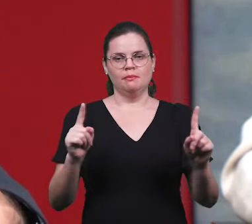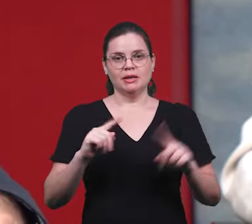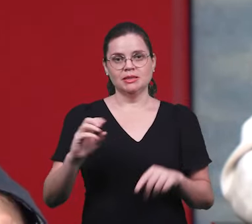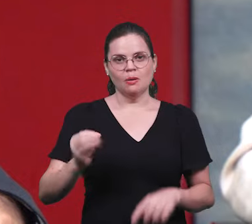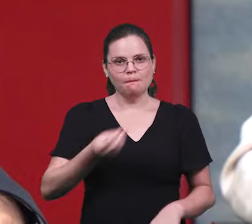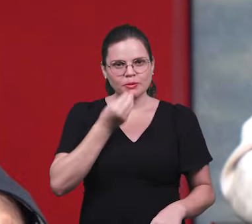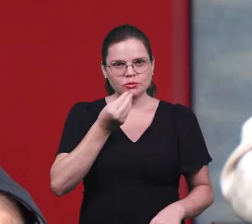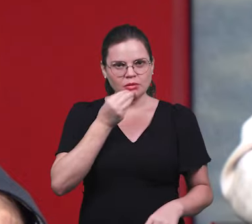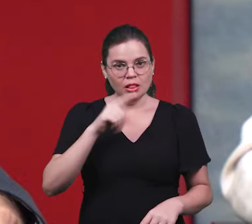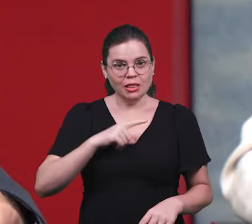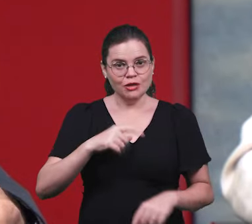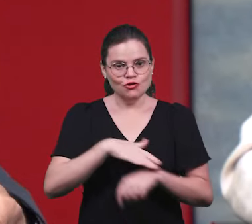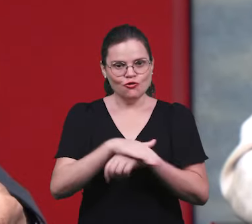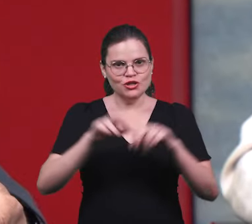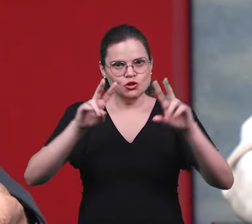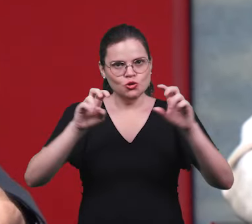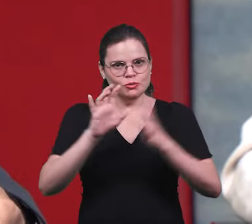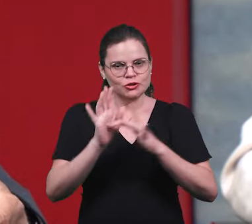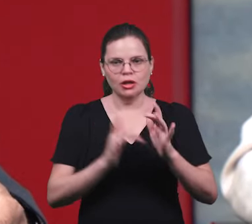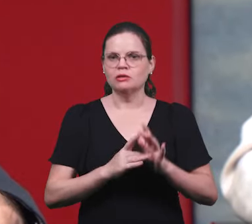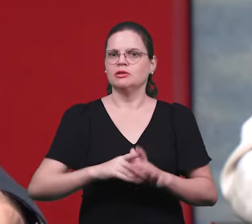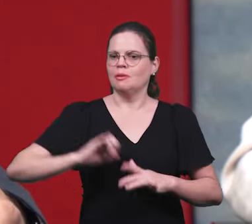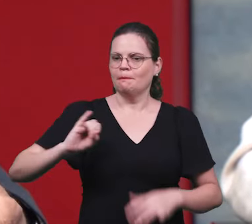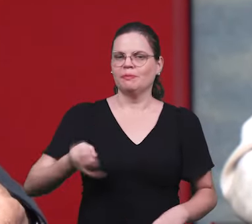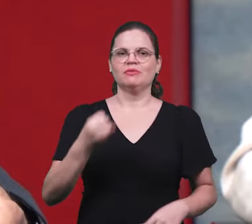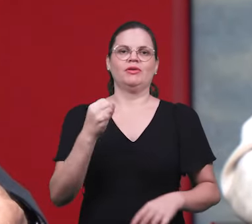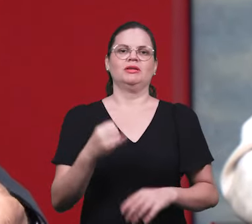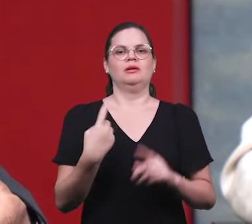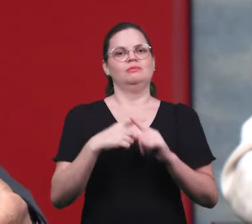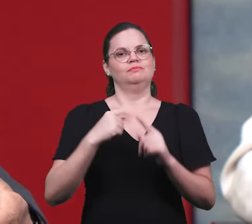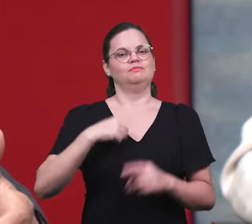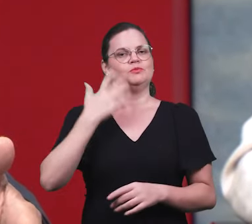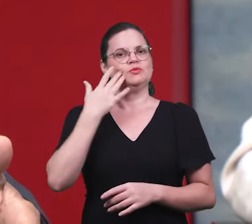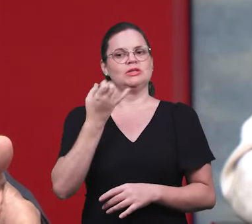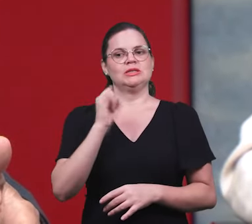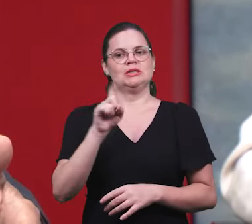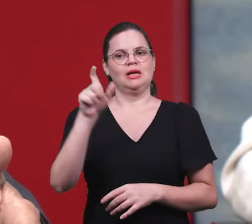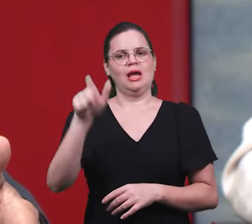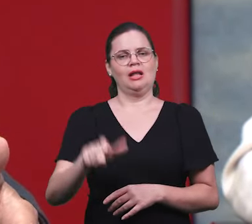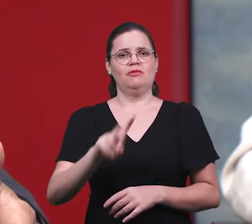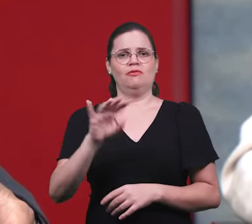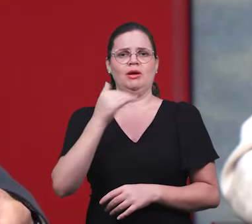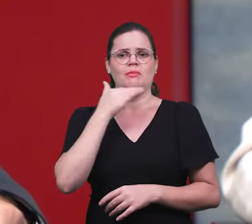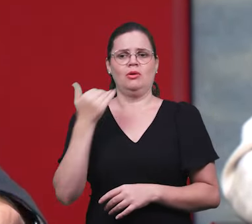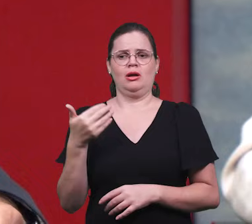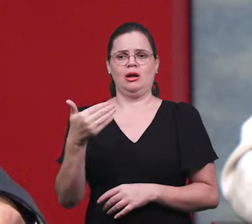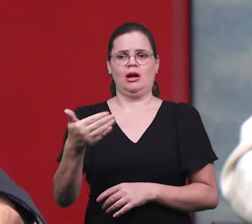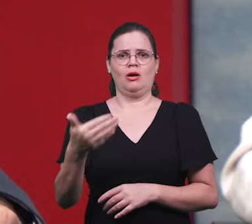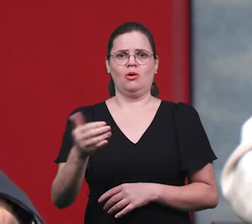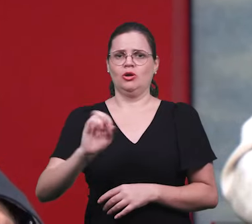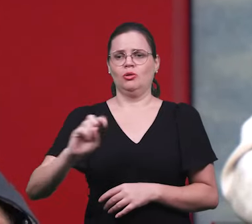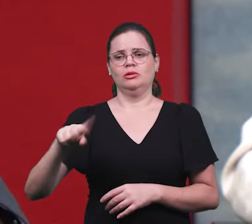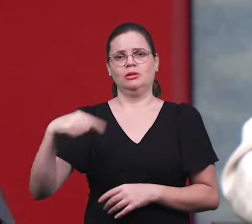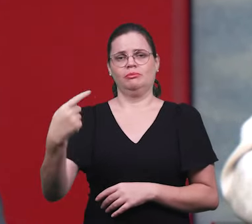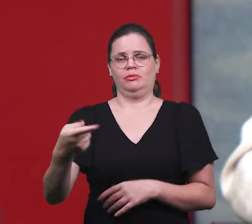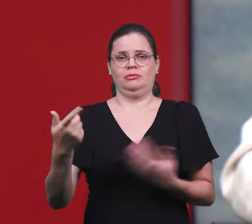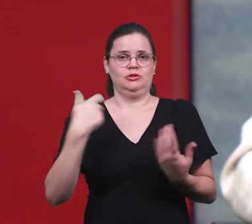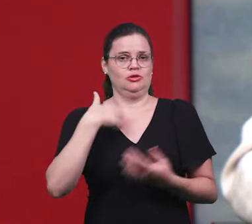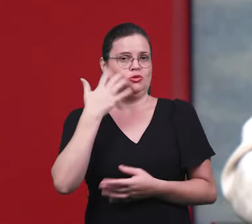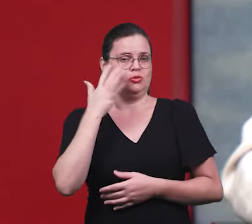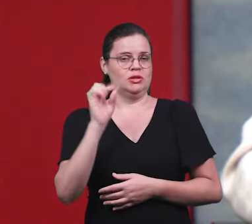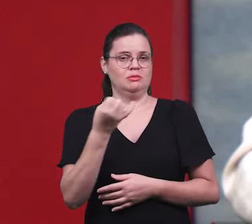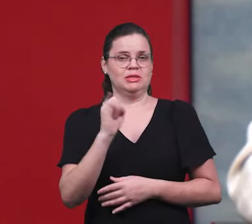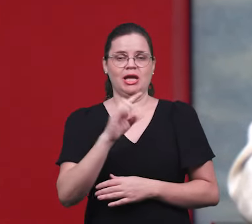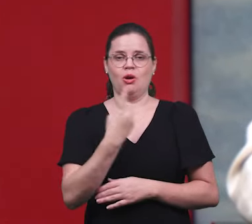a oportunidade, porque nós nunca sabemos se vai ser a última oportunidade. Eu lembro de um livro